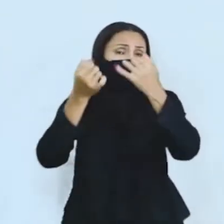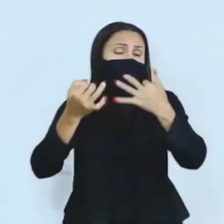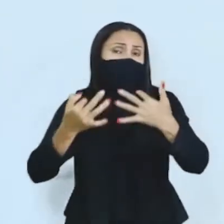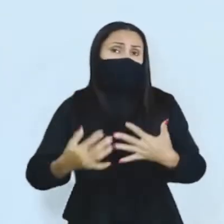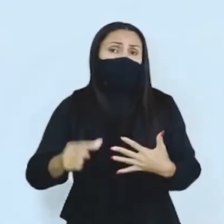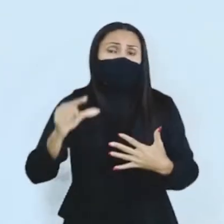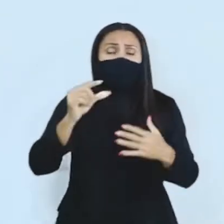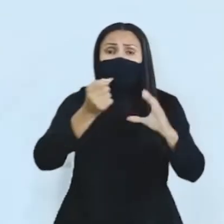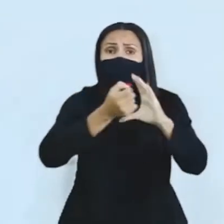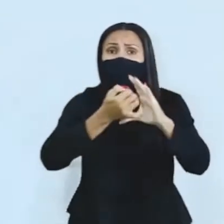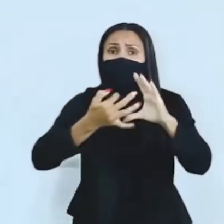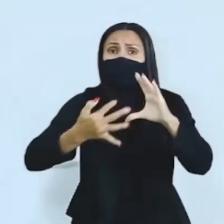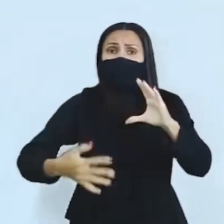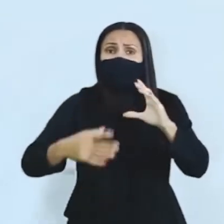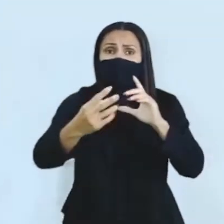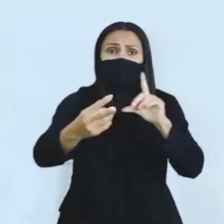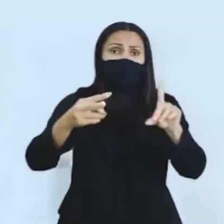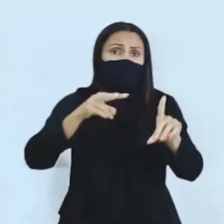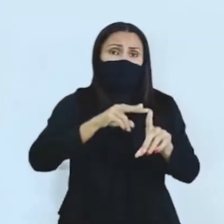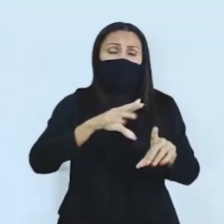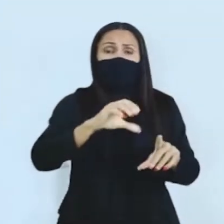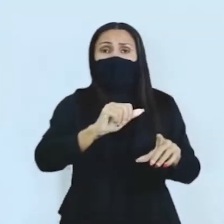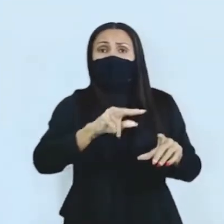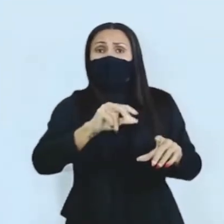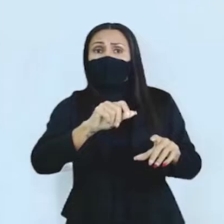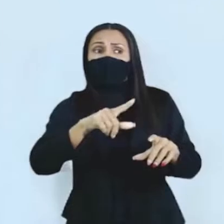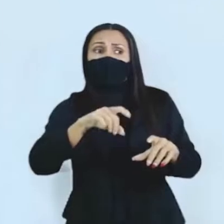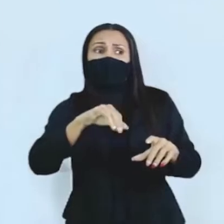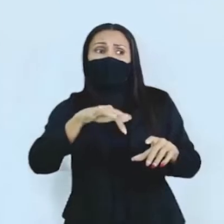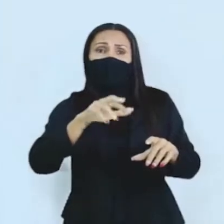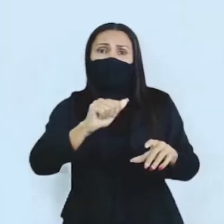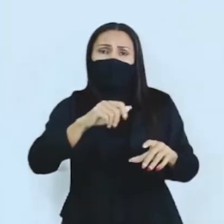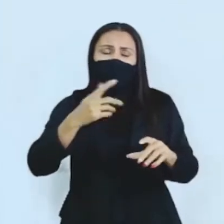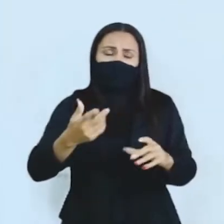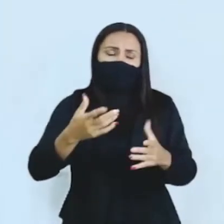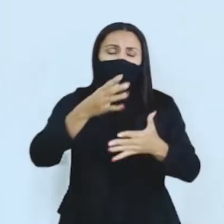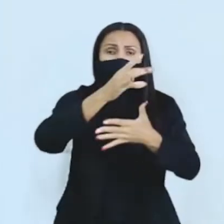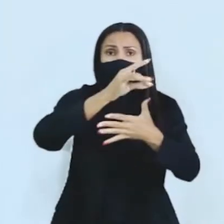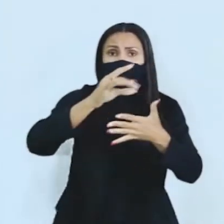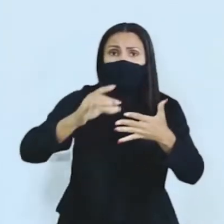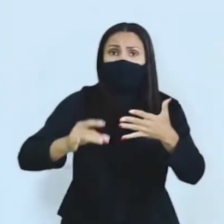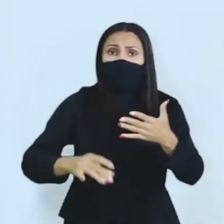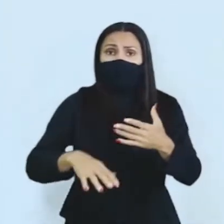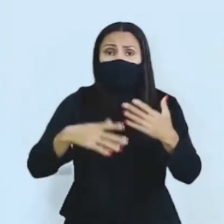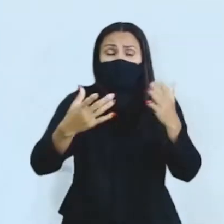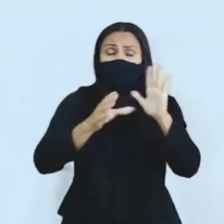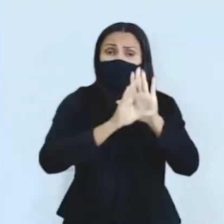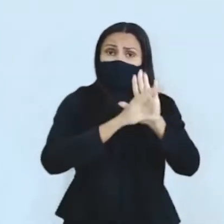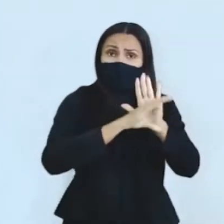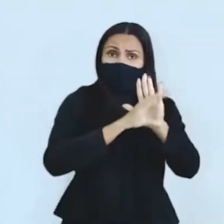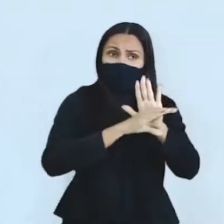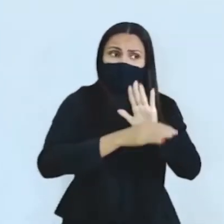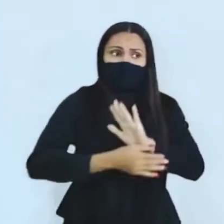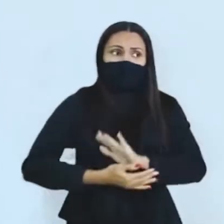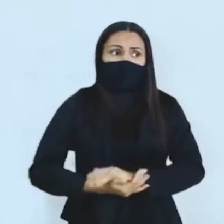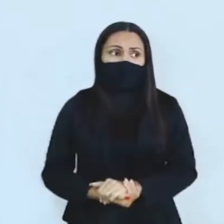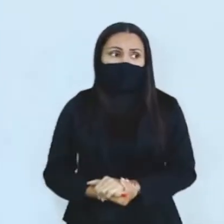a caracterização da perspectiva cavaleira, destacando as suas propriedades e os seus conceitos.